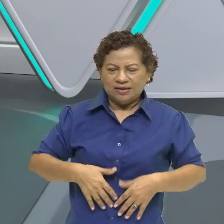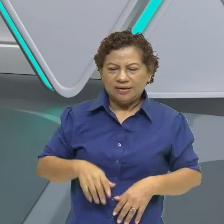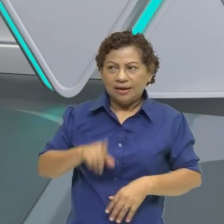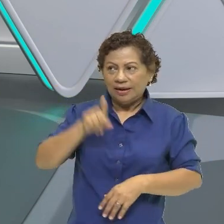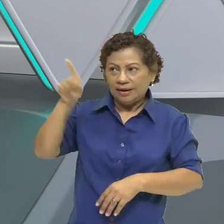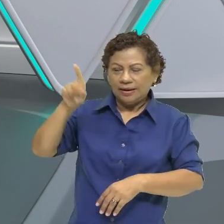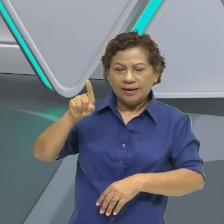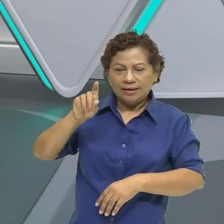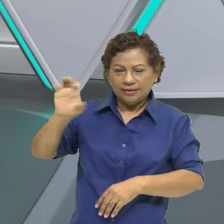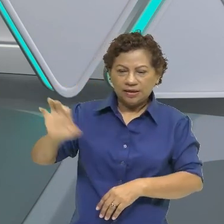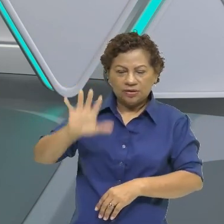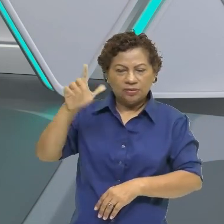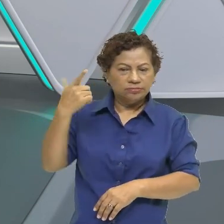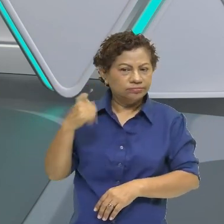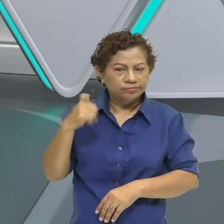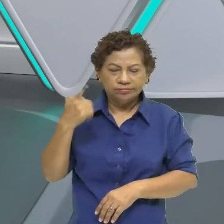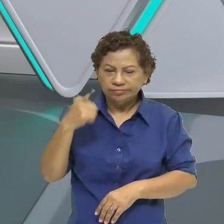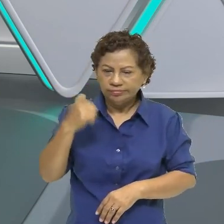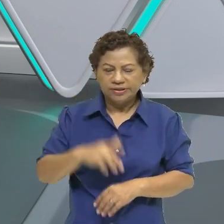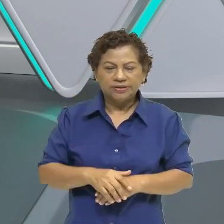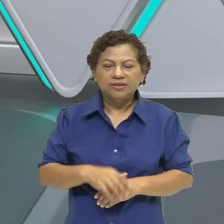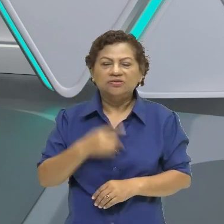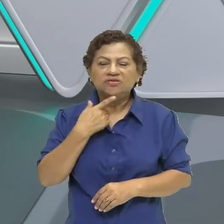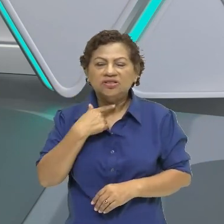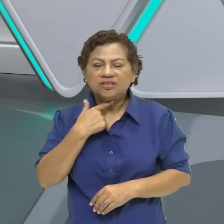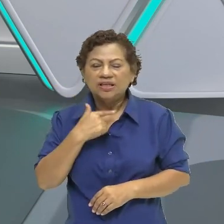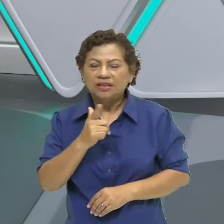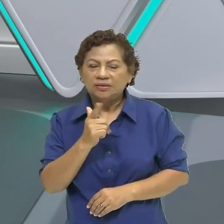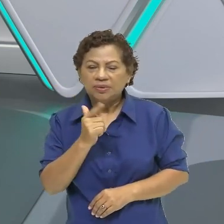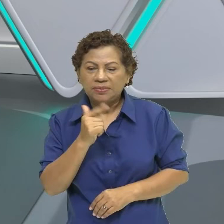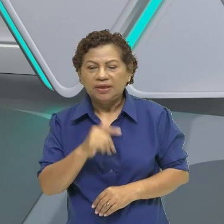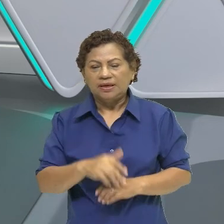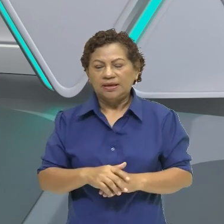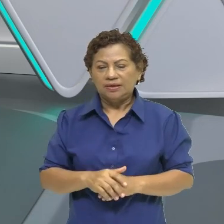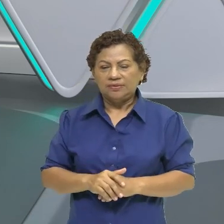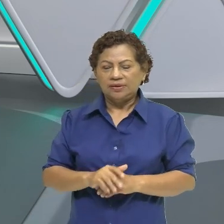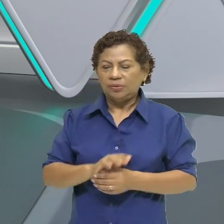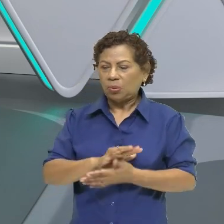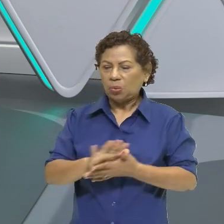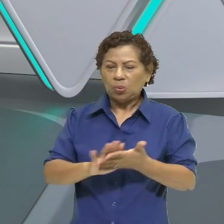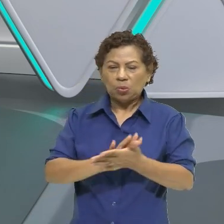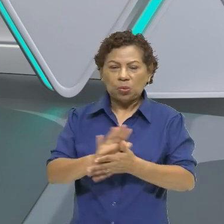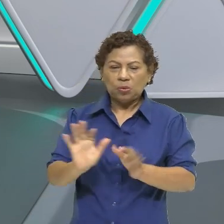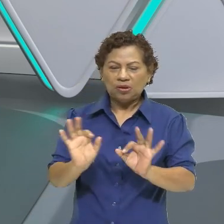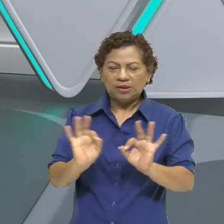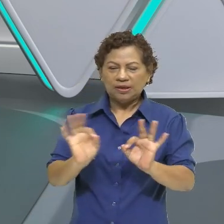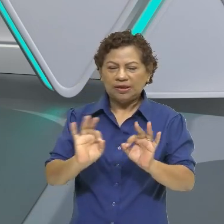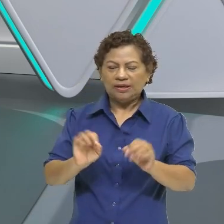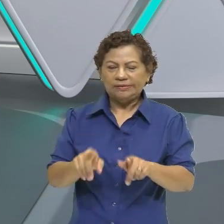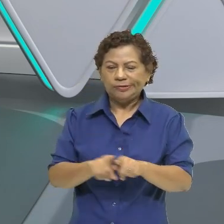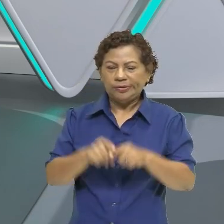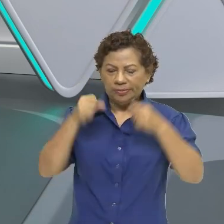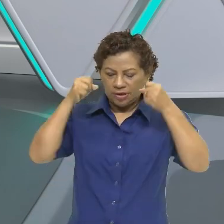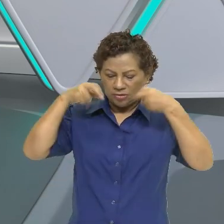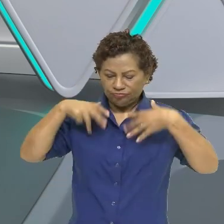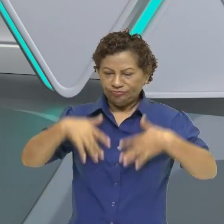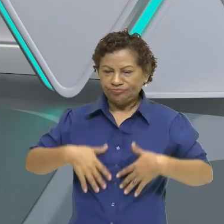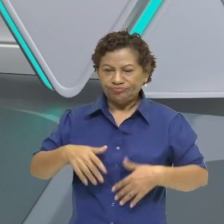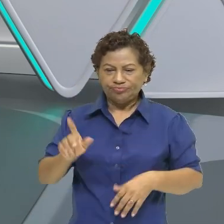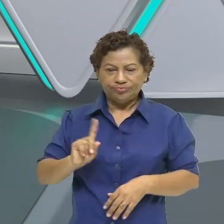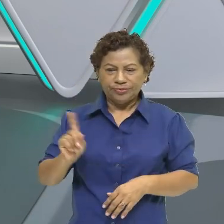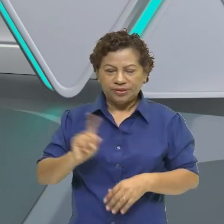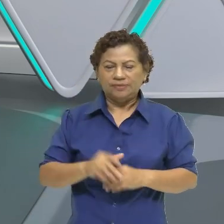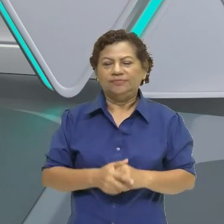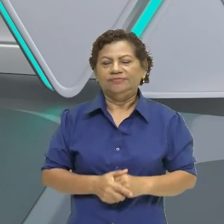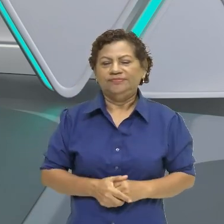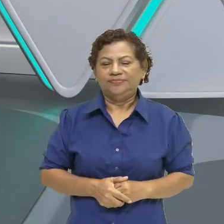não sente vontade de beber água. Você tem que ter a educação, né? O hábito de